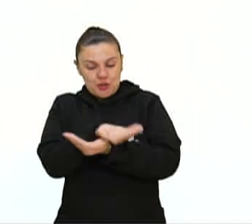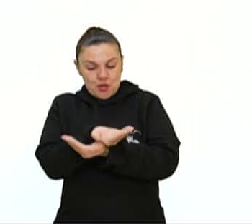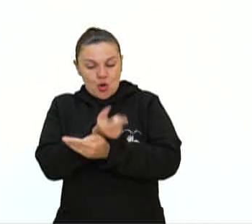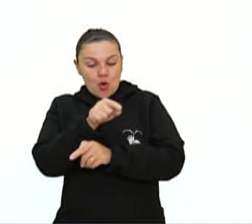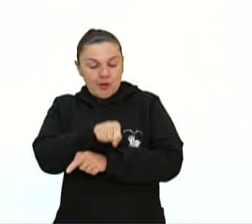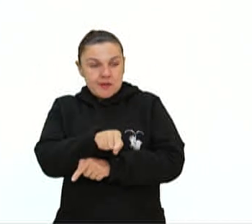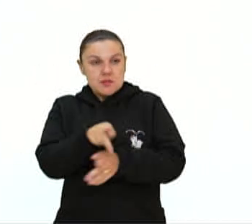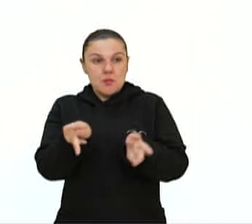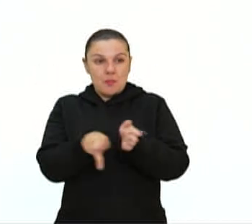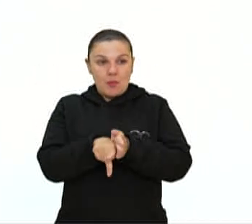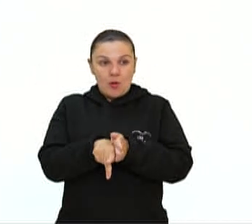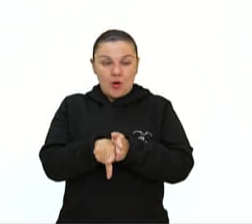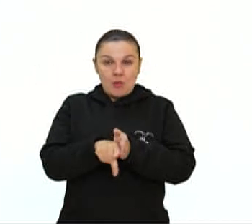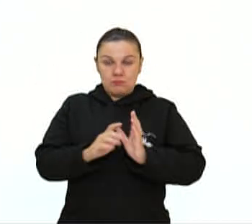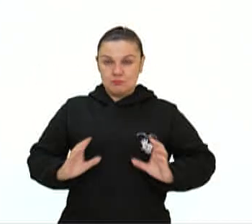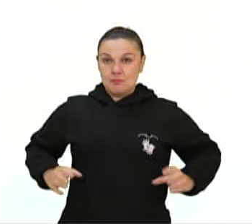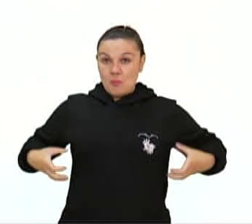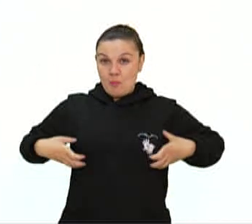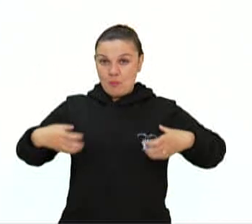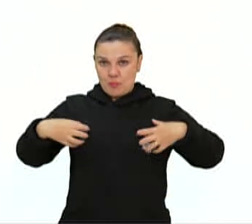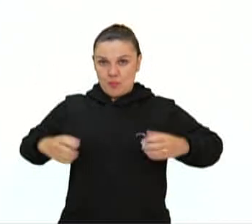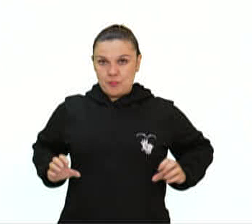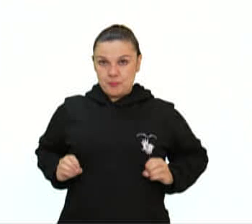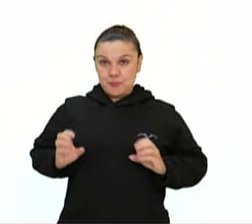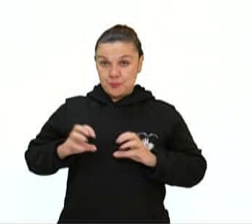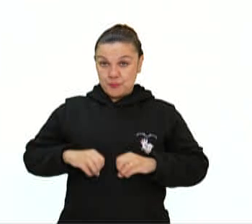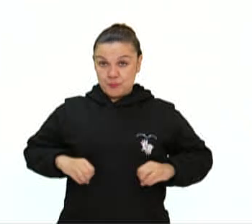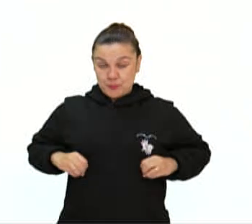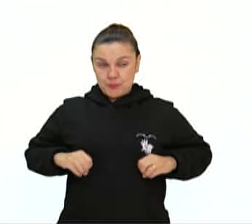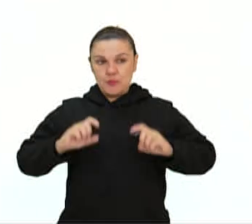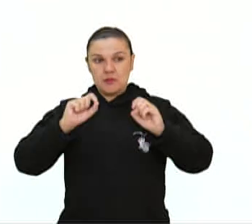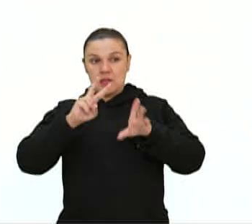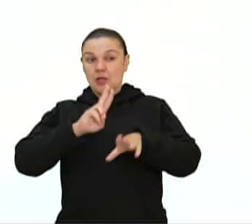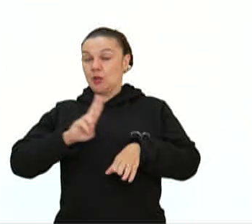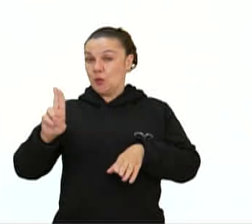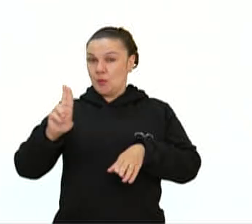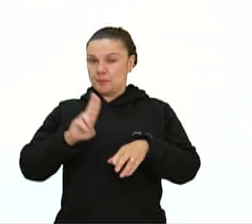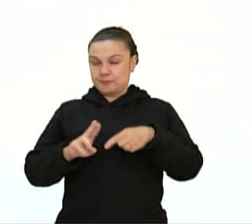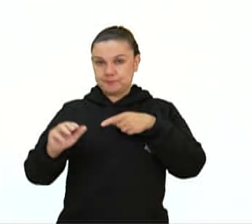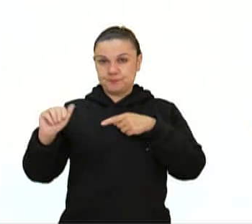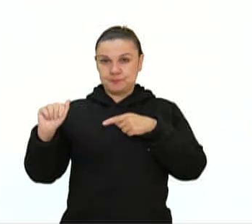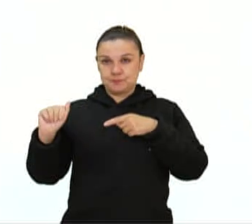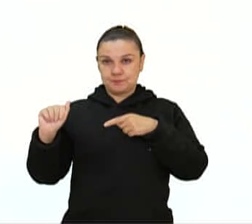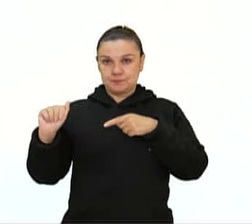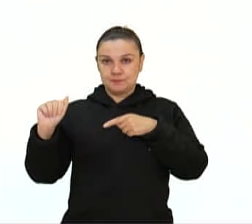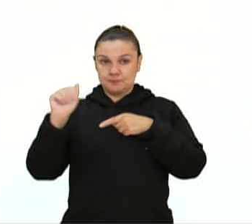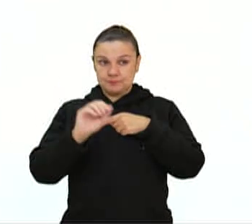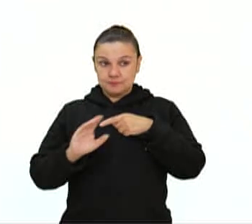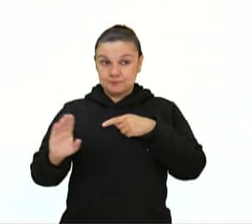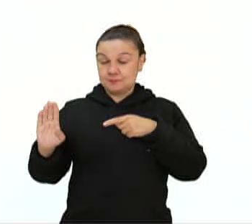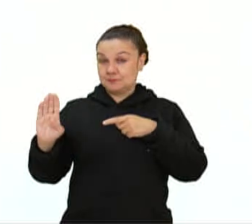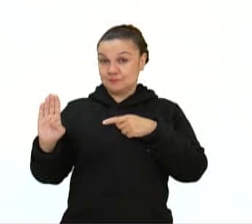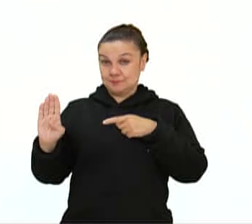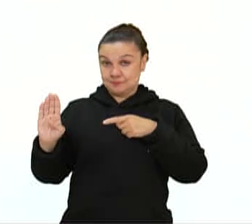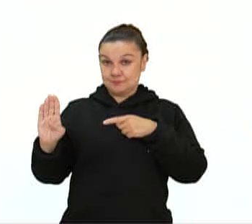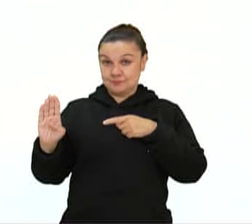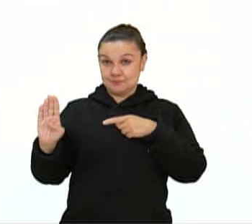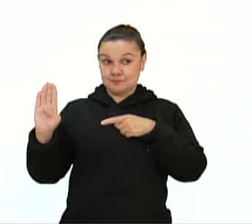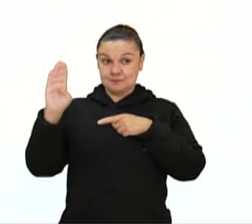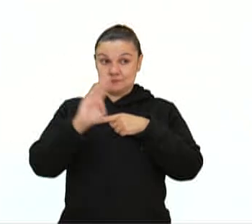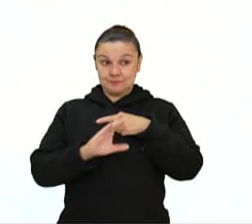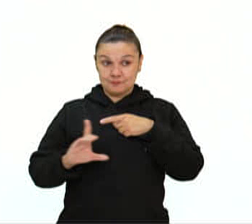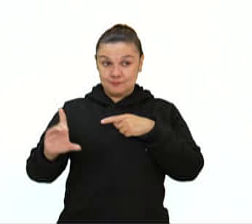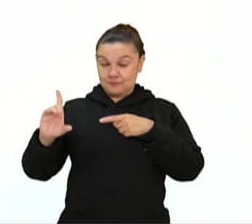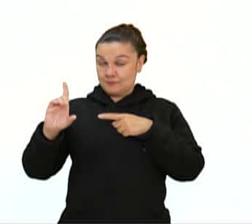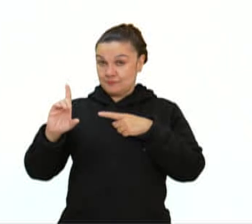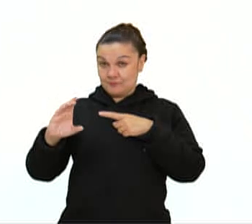troca de gases que ocorre entre os alvéolos pulmonares e os capilares sanguíneos chama-se alternativa A, diafragma, alternativa B,